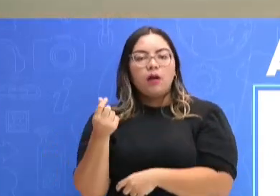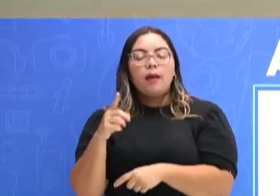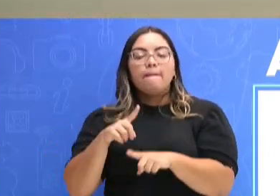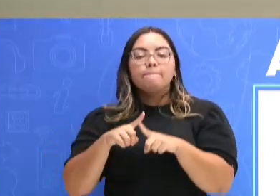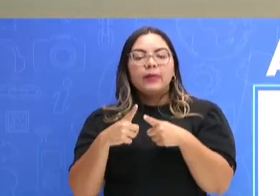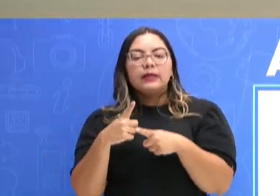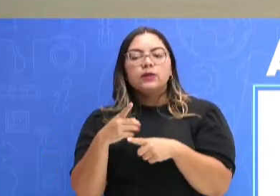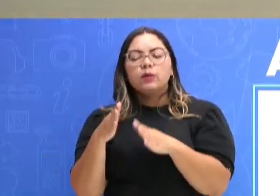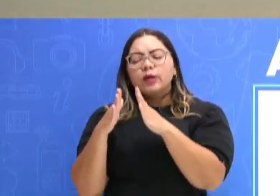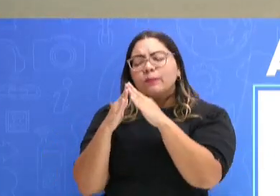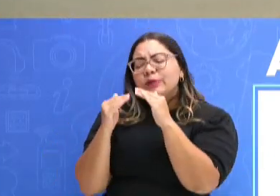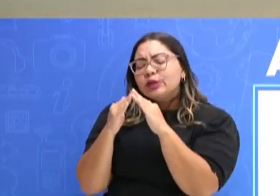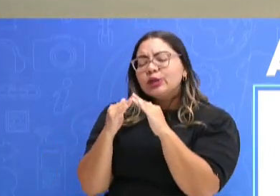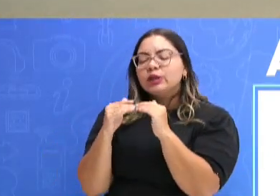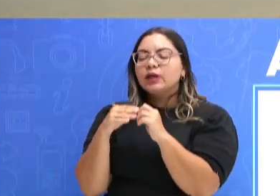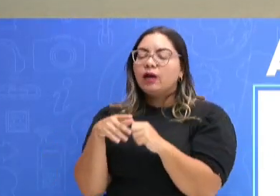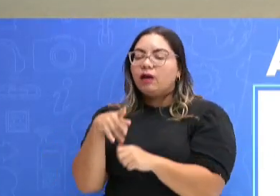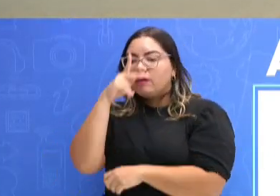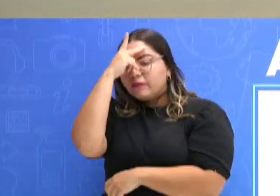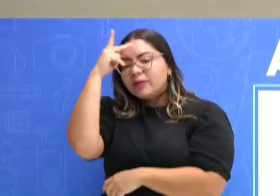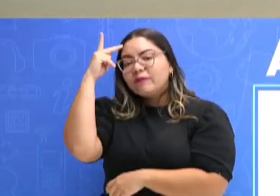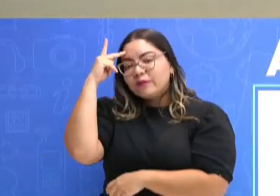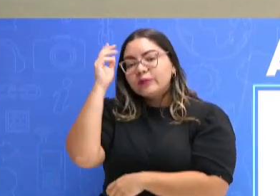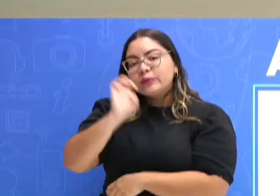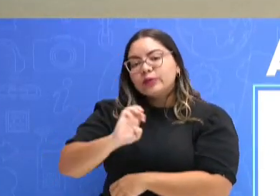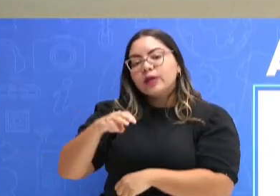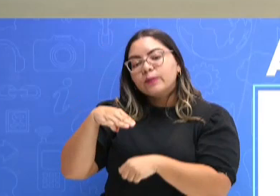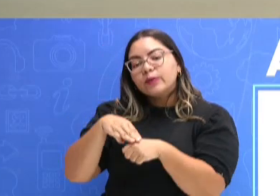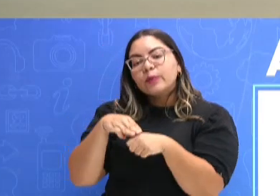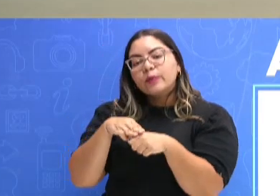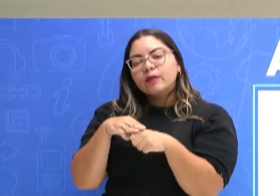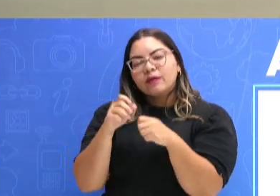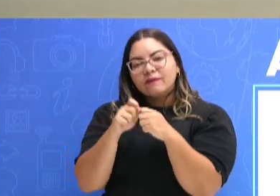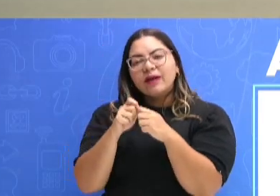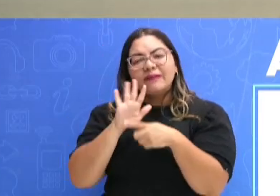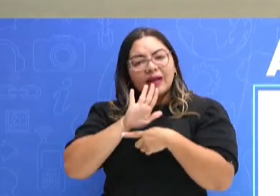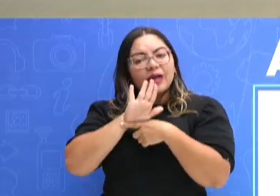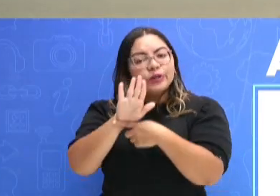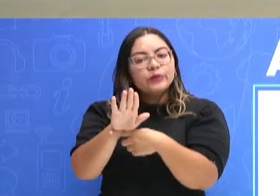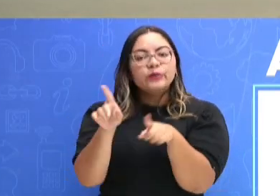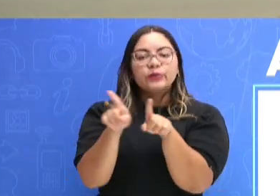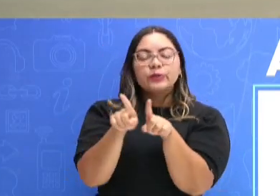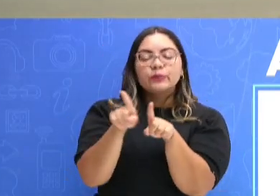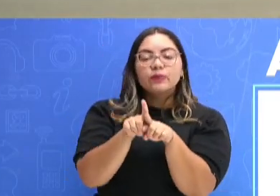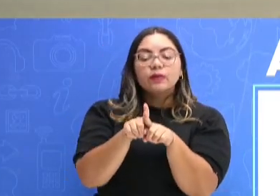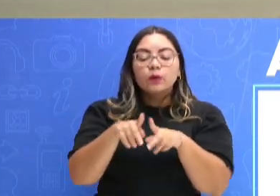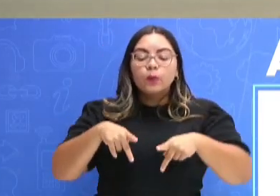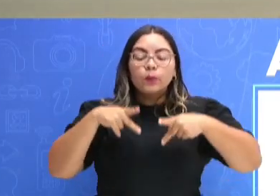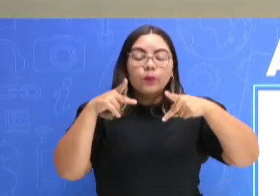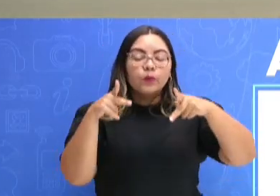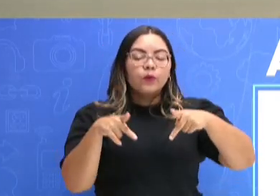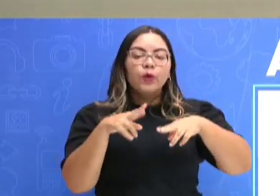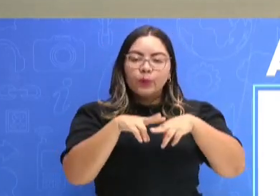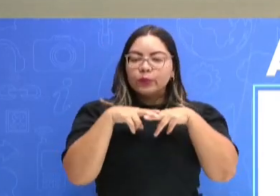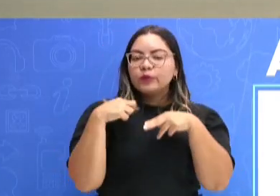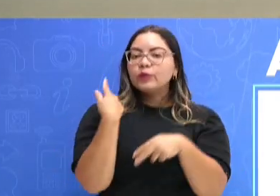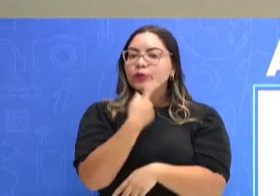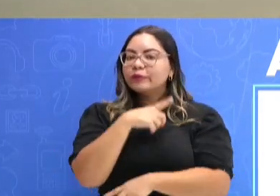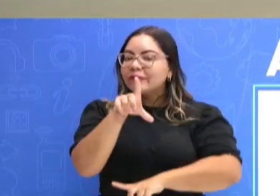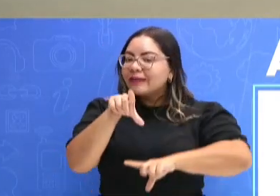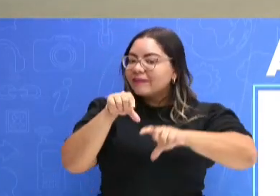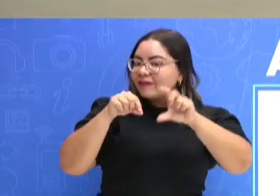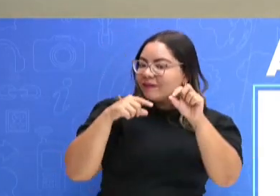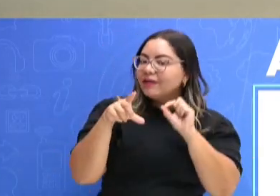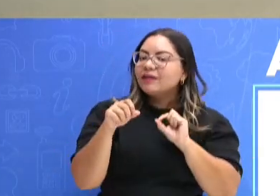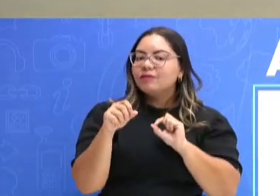eu quero conclamar os prefeitos do estado do Maranhão, que façam seu papel também, que ajudem os municípios, que ajudem o seu povo. Foi para isso que nós fomos eleitos, para ajudar o nosso